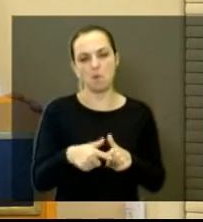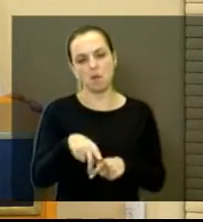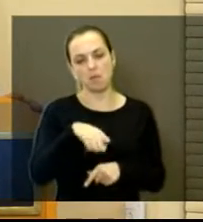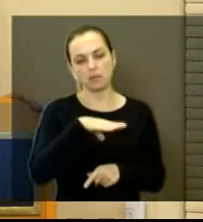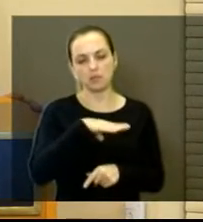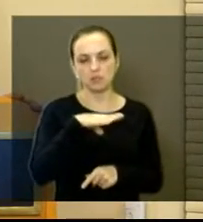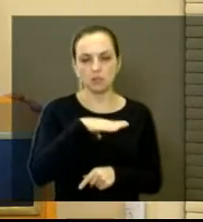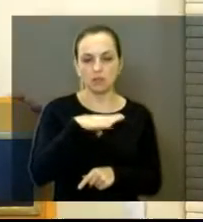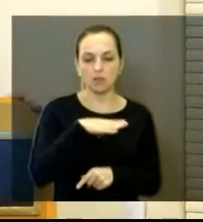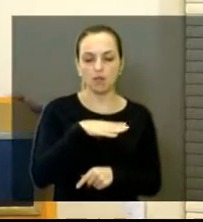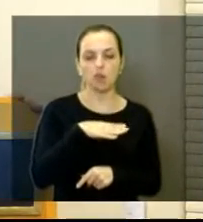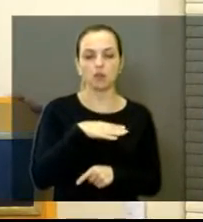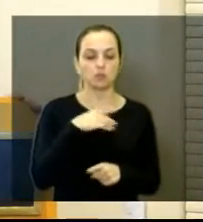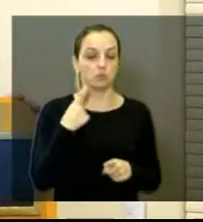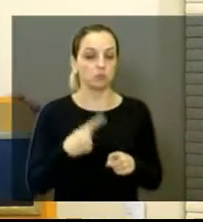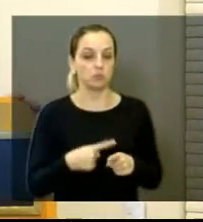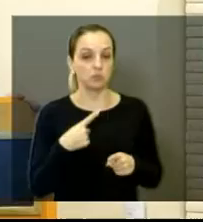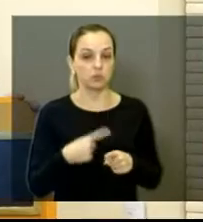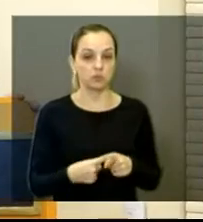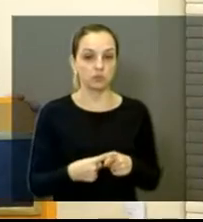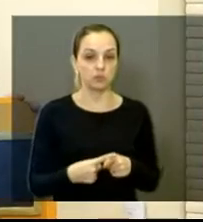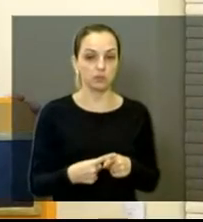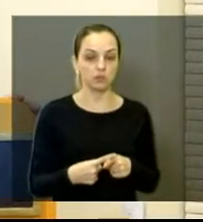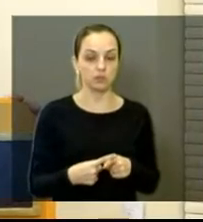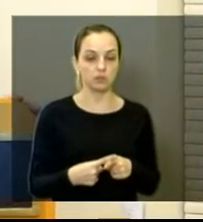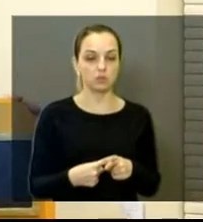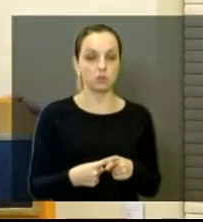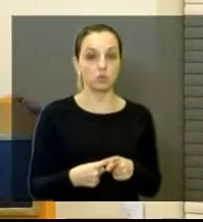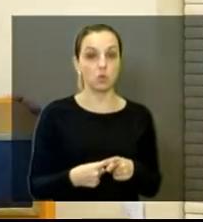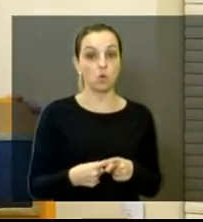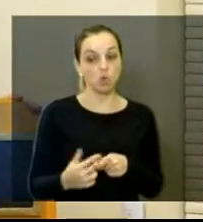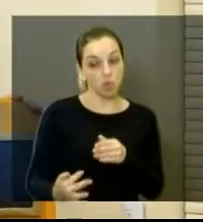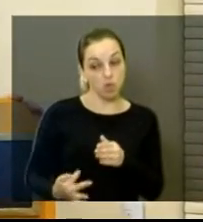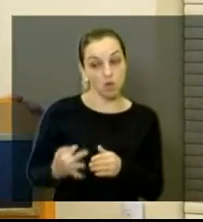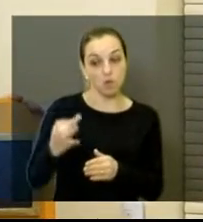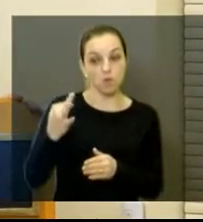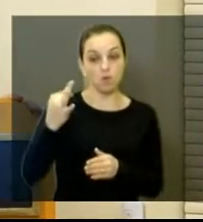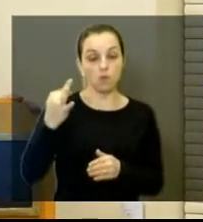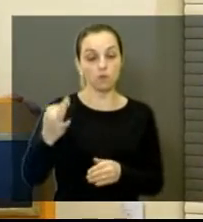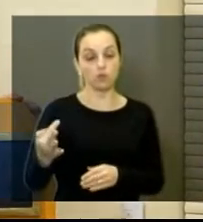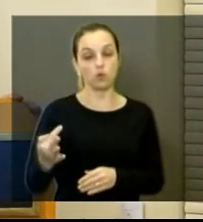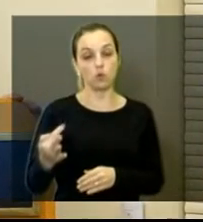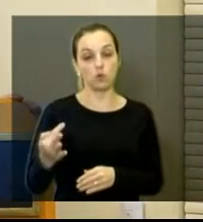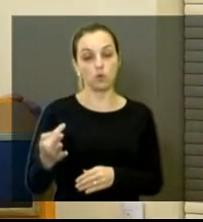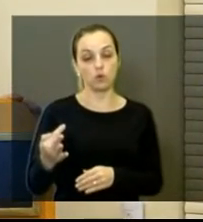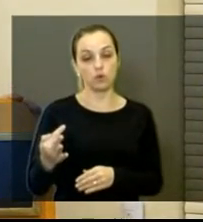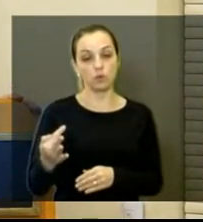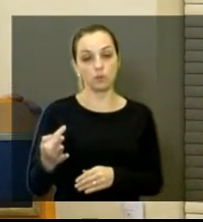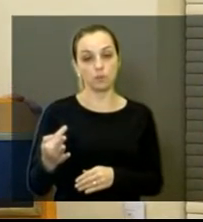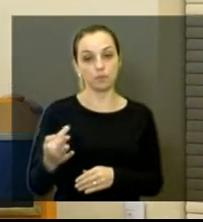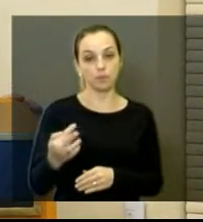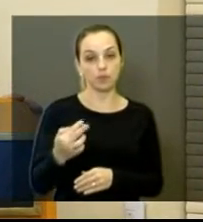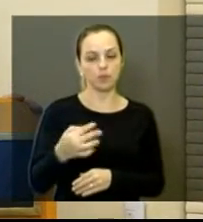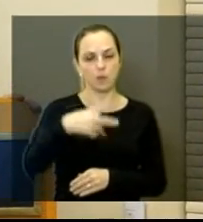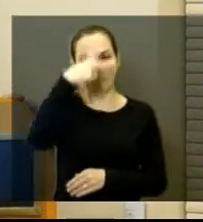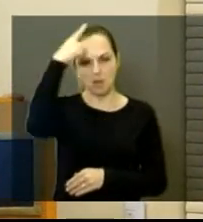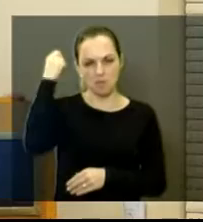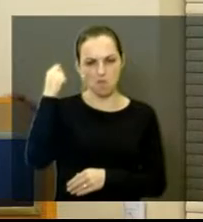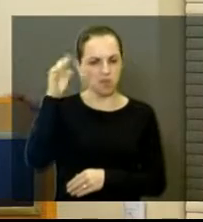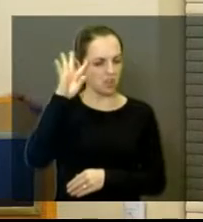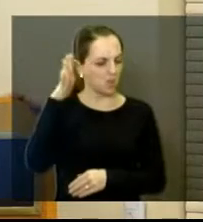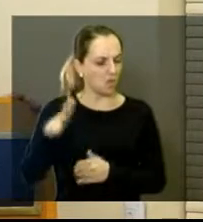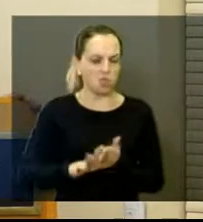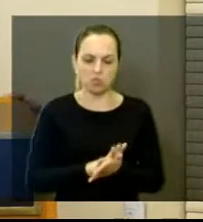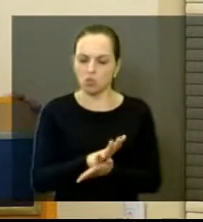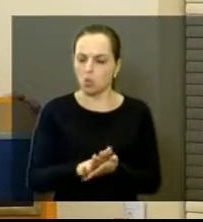cidade, porque quando eles forem prefeitos, se a população votar neles, eles vão resolver todos os problemas